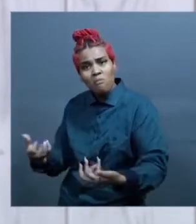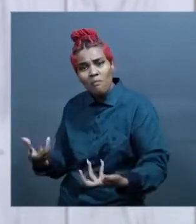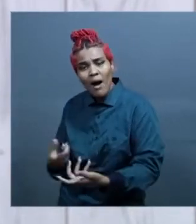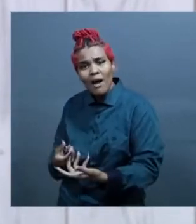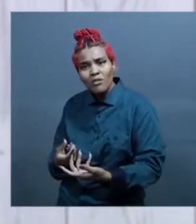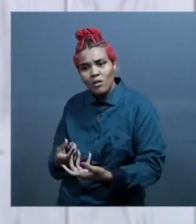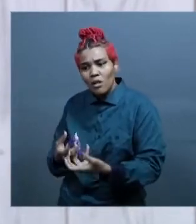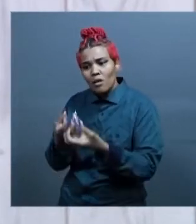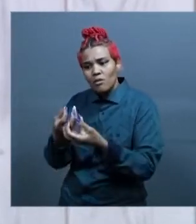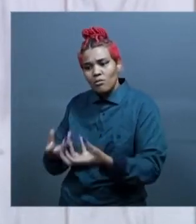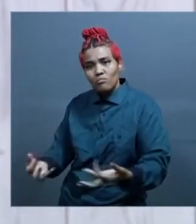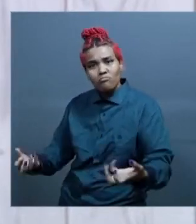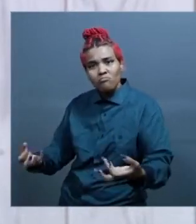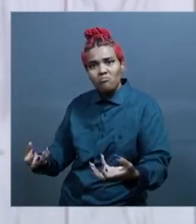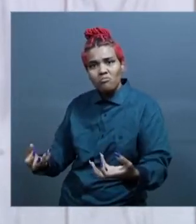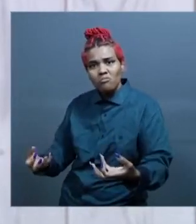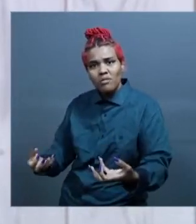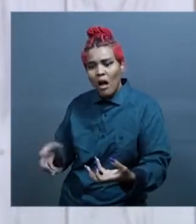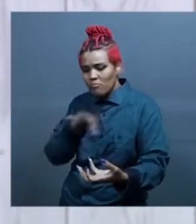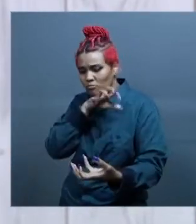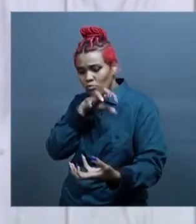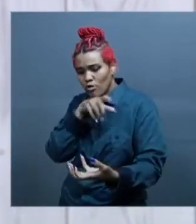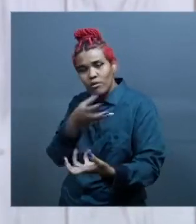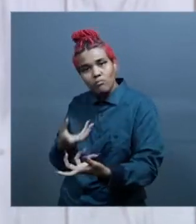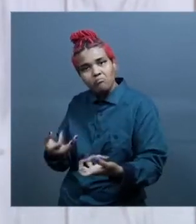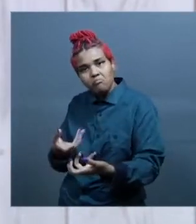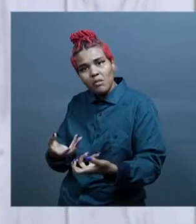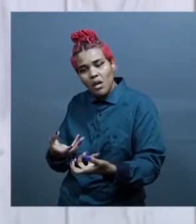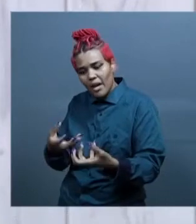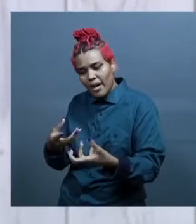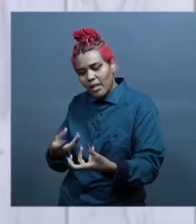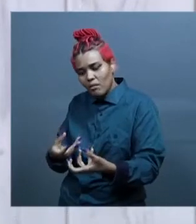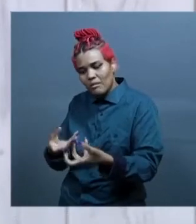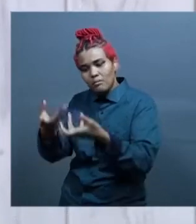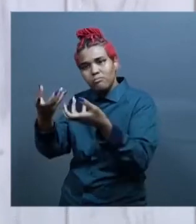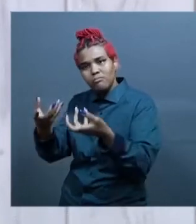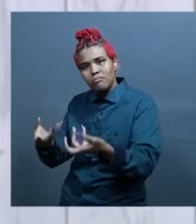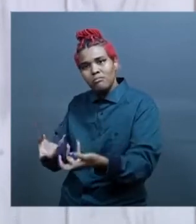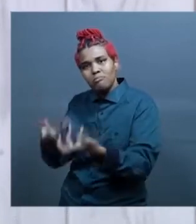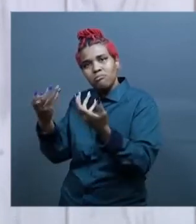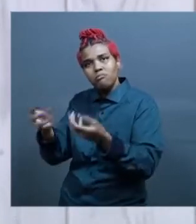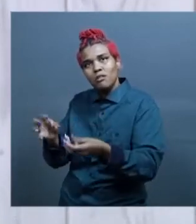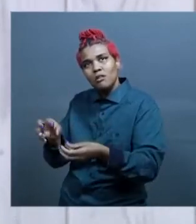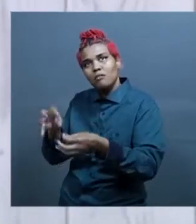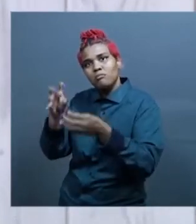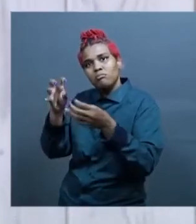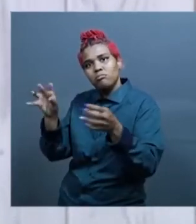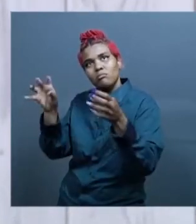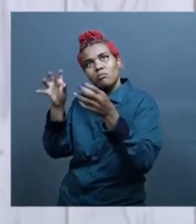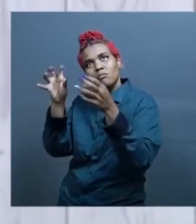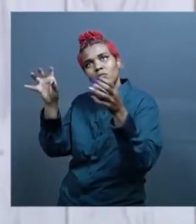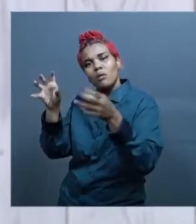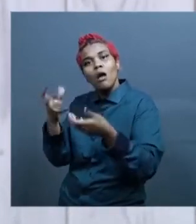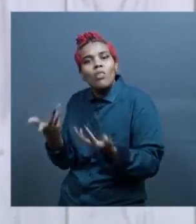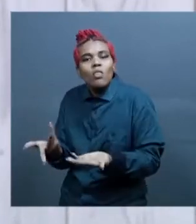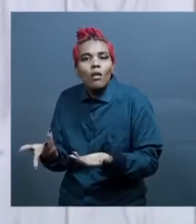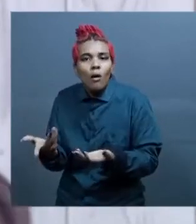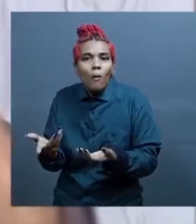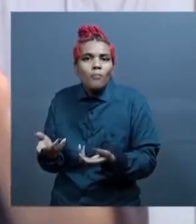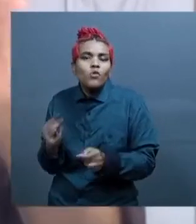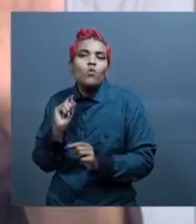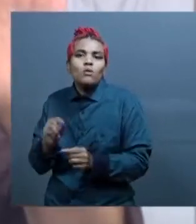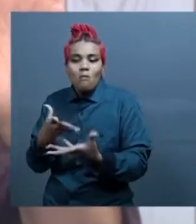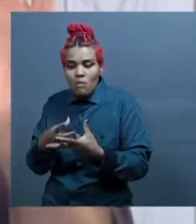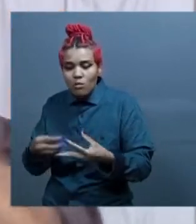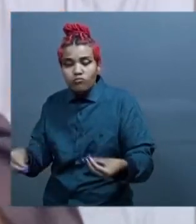muito o pasto degradado ele absorve a lotação menor com dodô para o próprio produtor então a solução não é